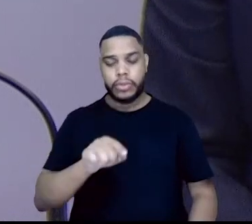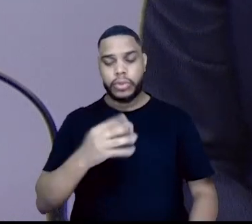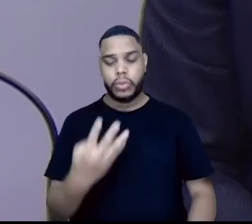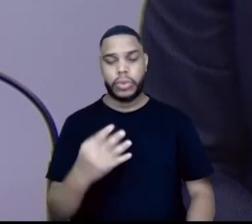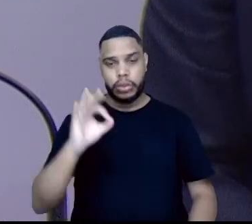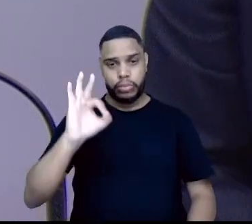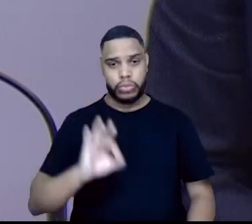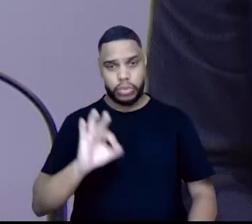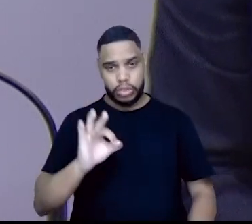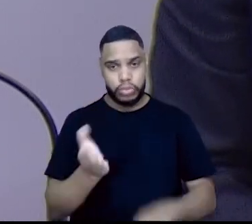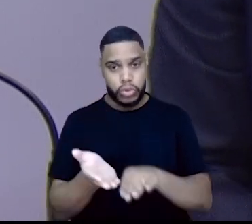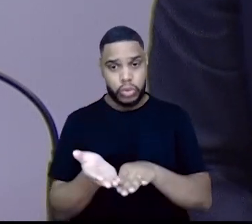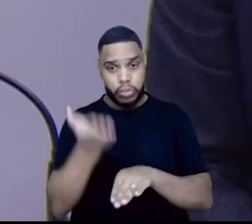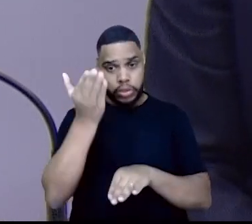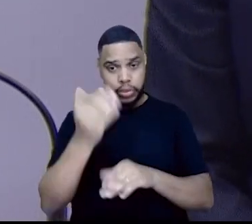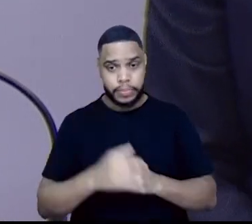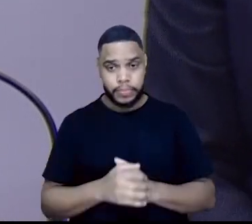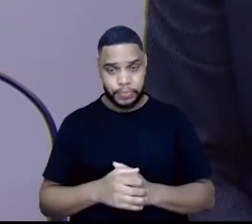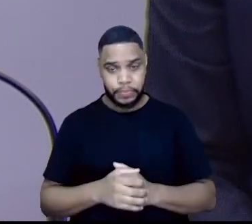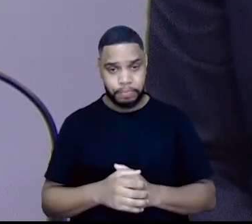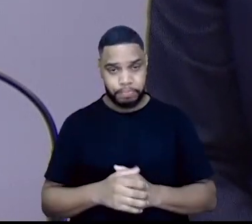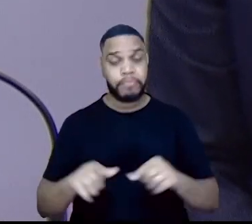anterior e o maior